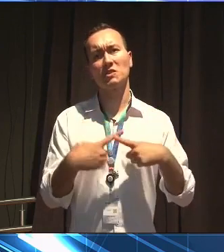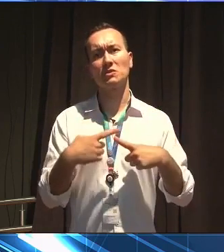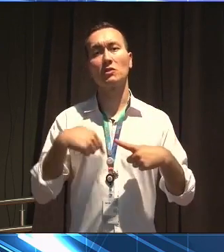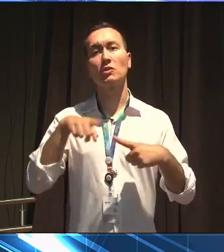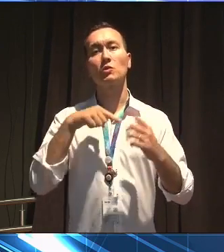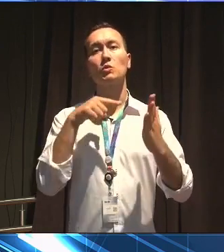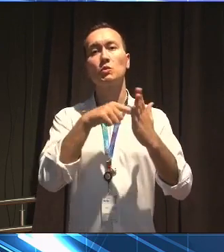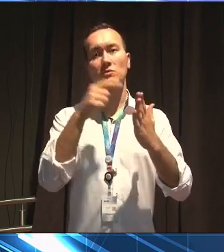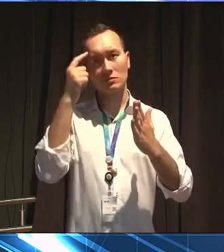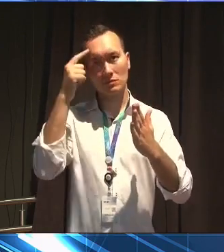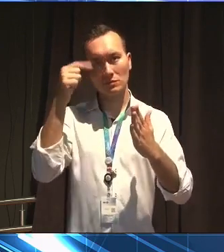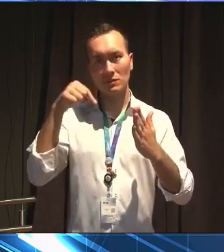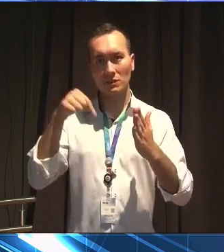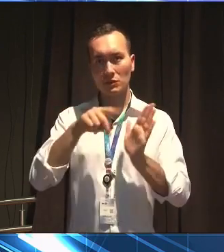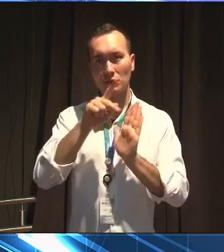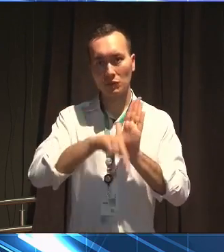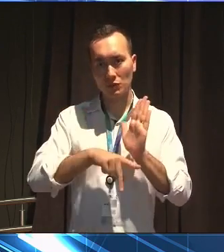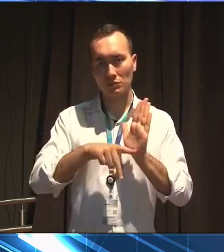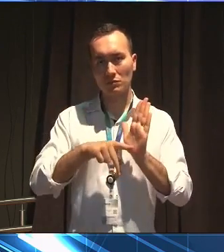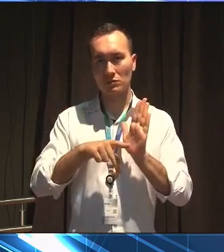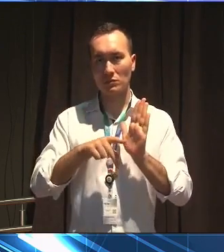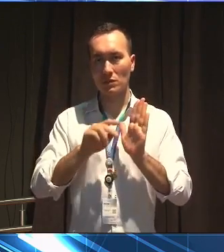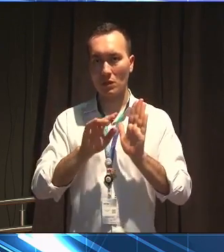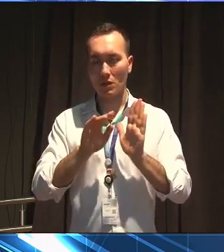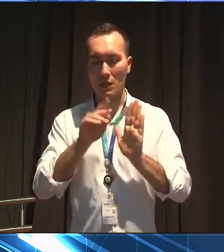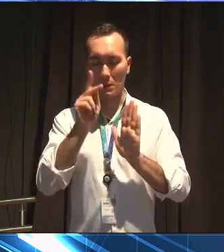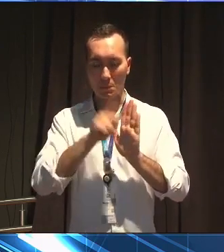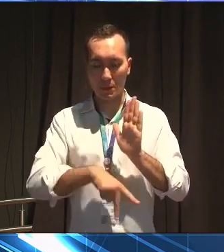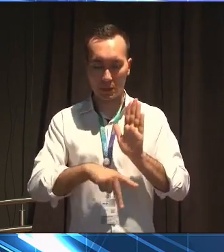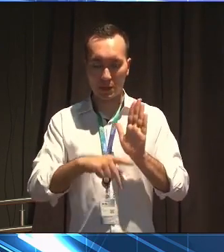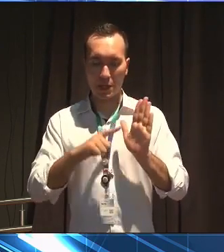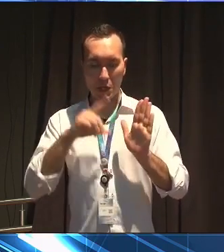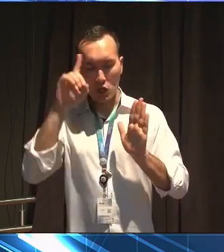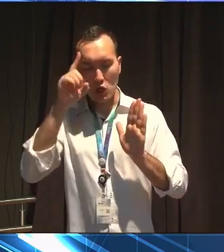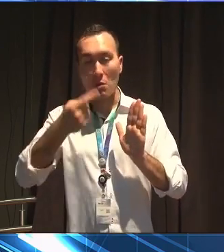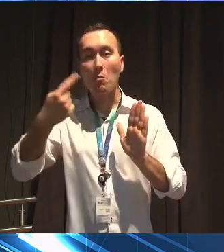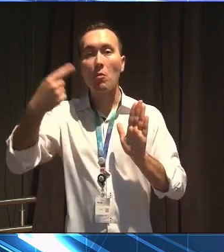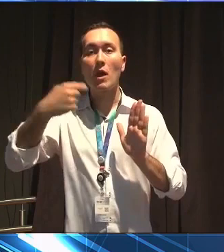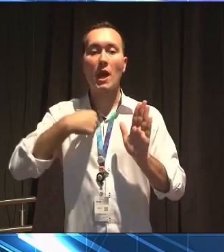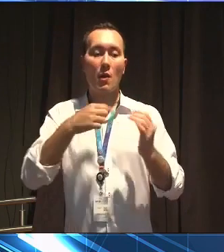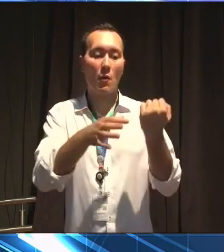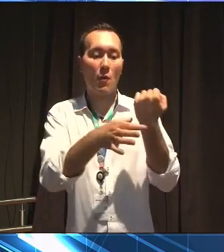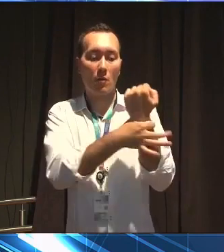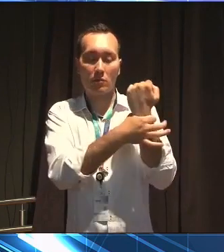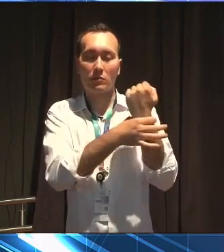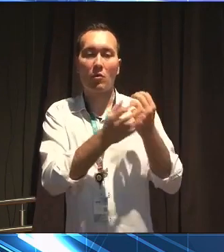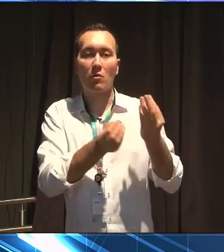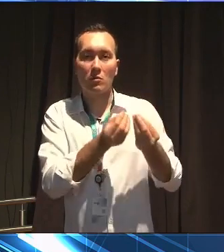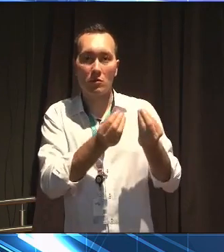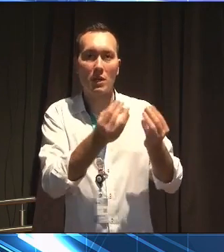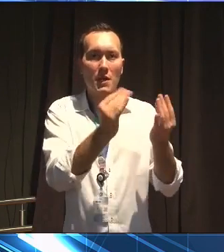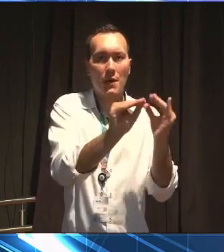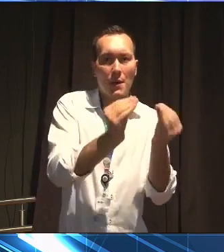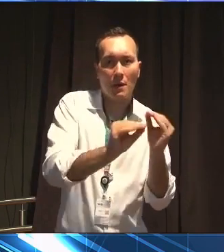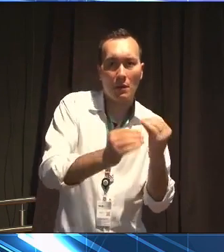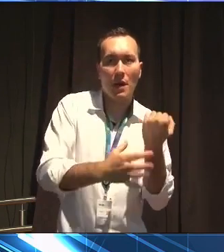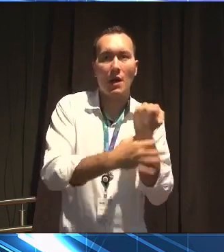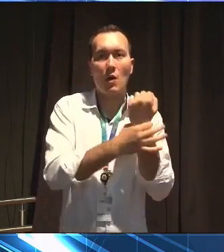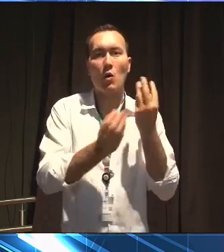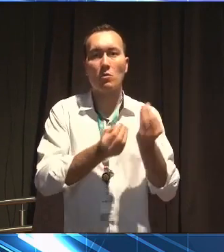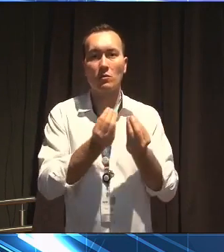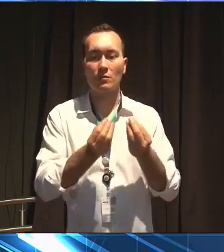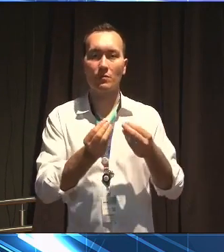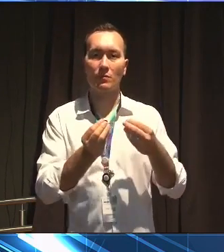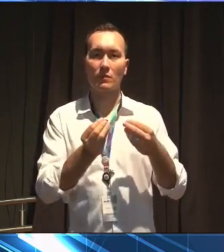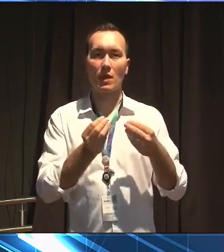no primeiro dia de projeto nosso, o que que acontece? Como que eu protejo minha aplicação? Eu vou usar cookies. Eu